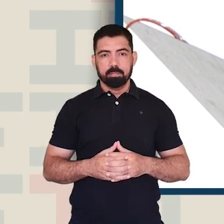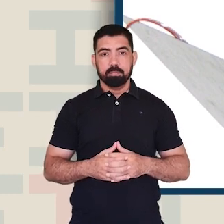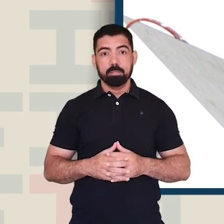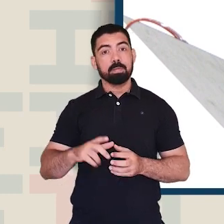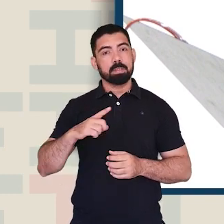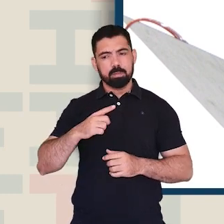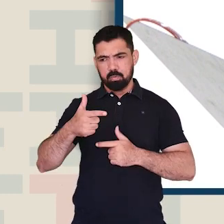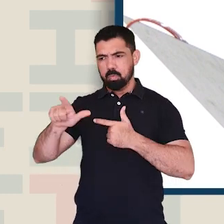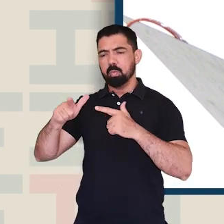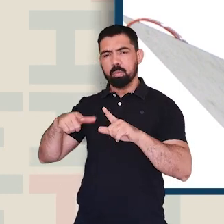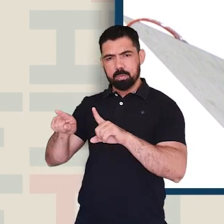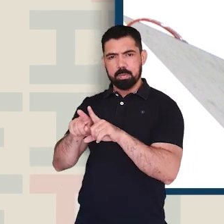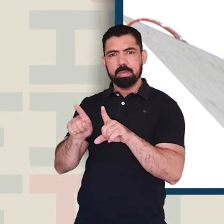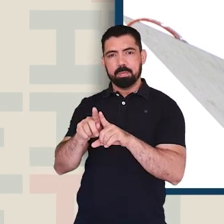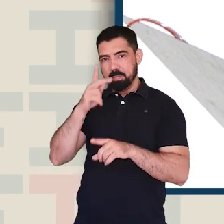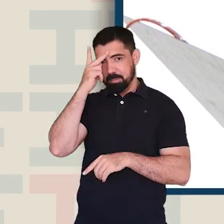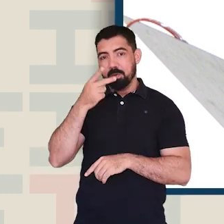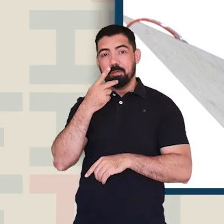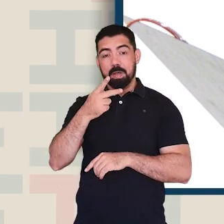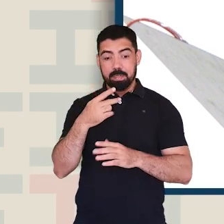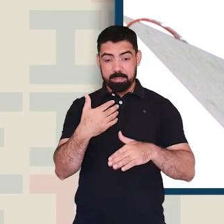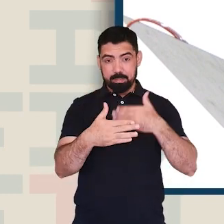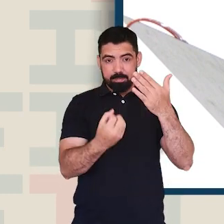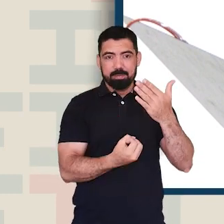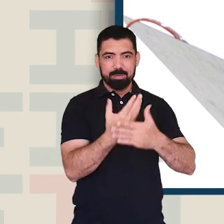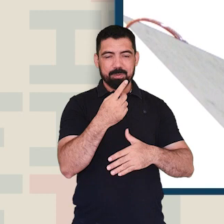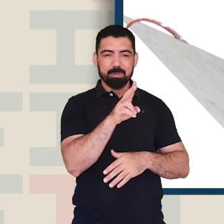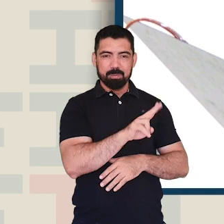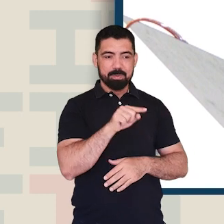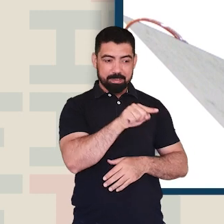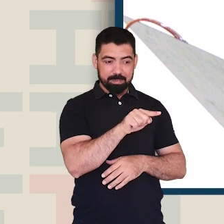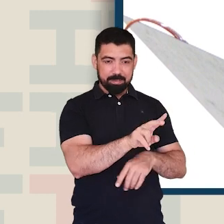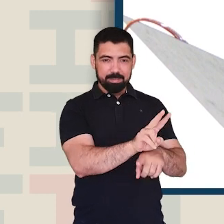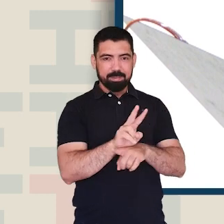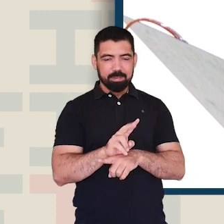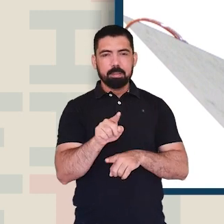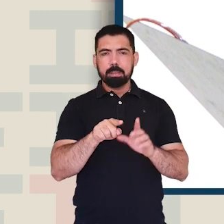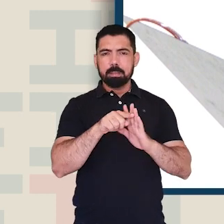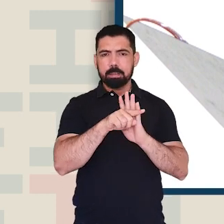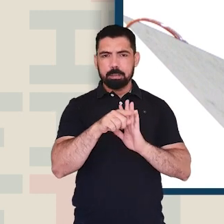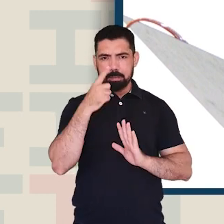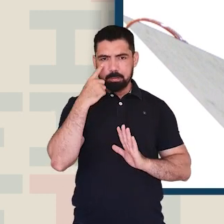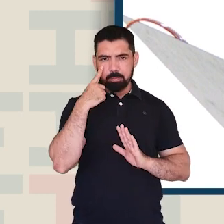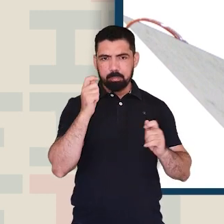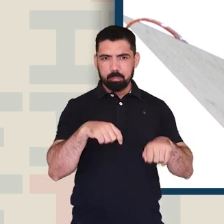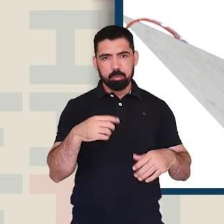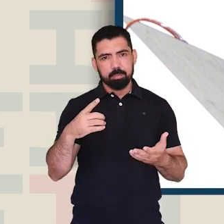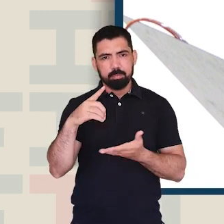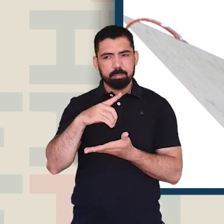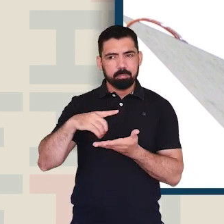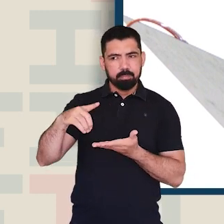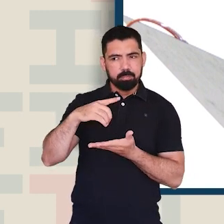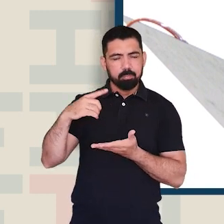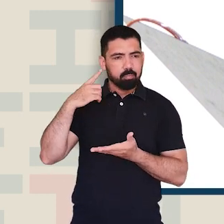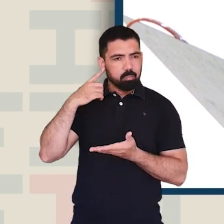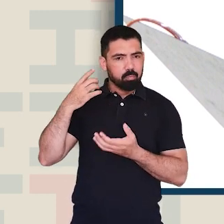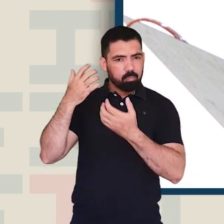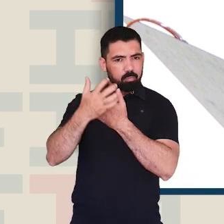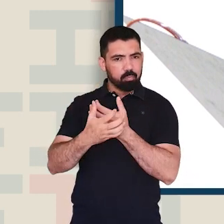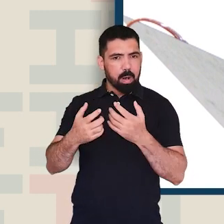aí tem vários licks que o pessoal desenvolveu com ela, né, que vocês podem pesquisar, ouvir nos discos e